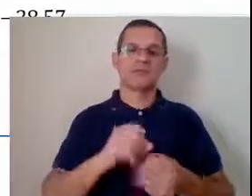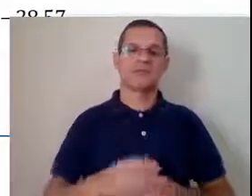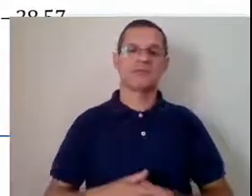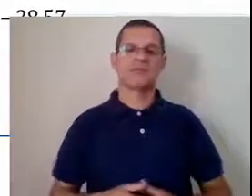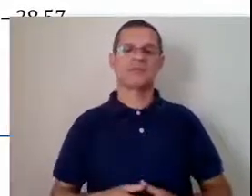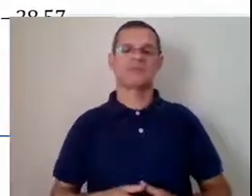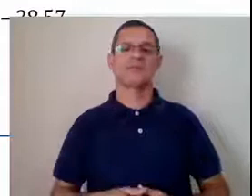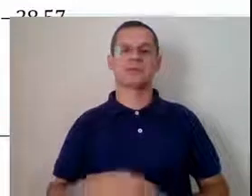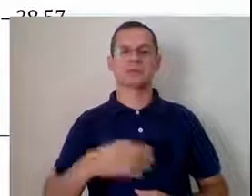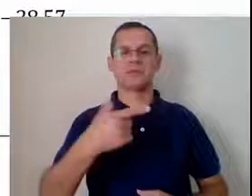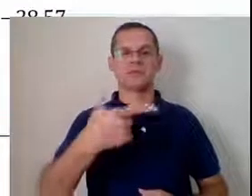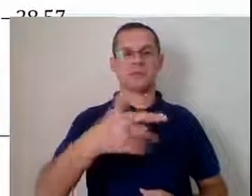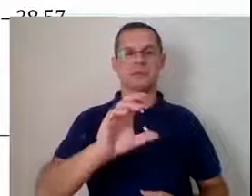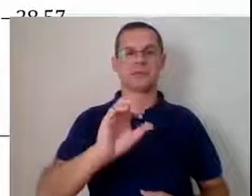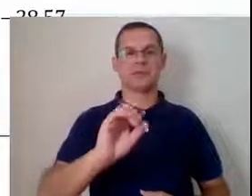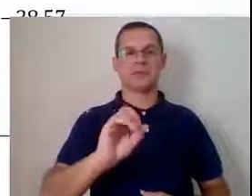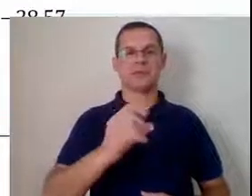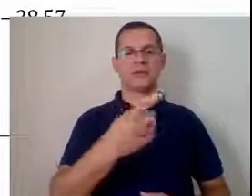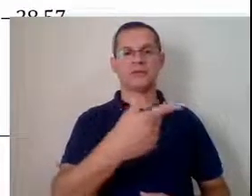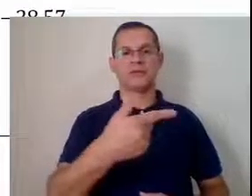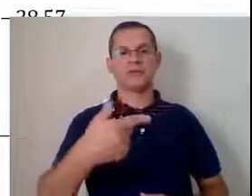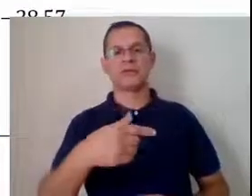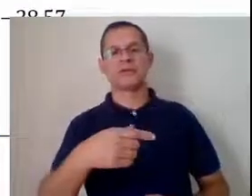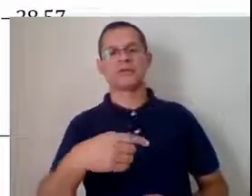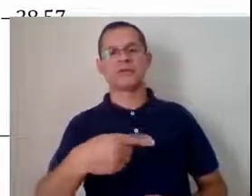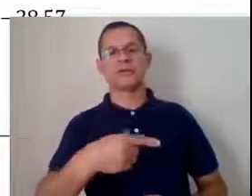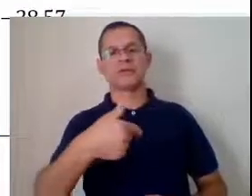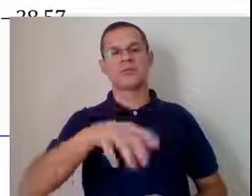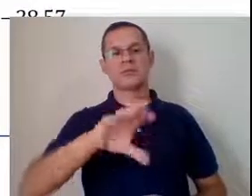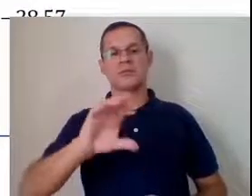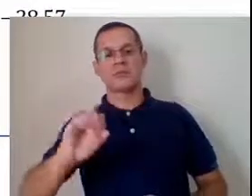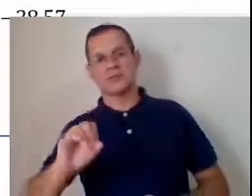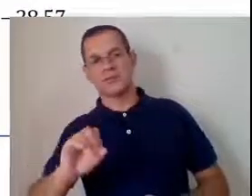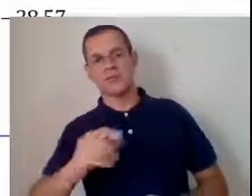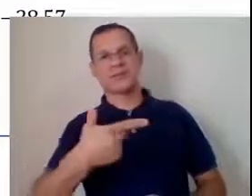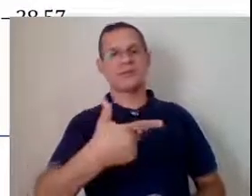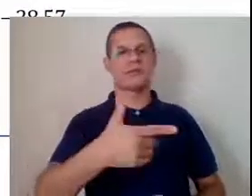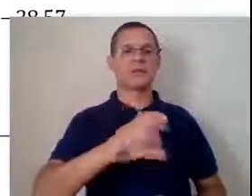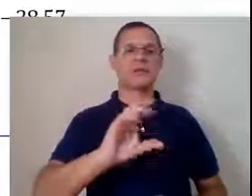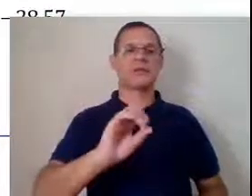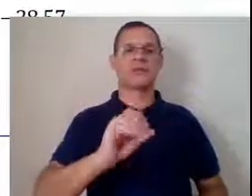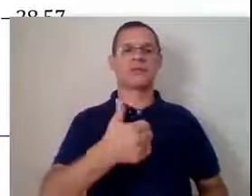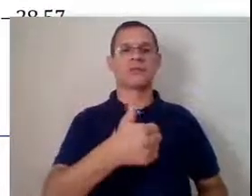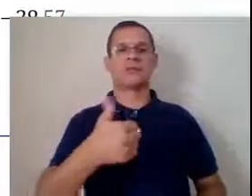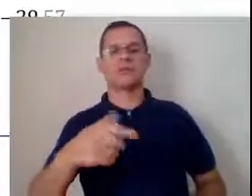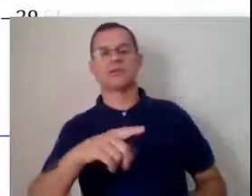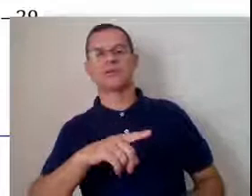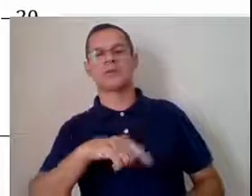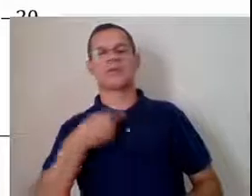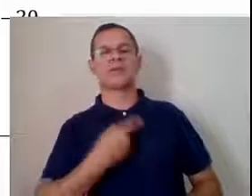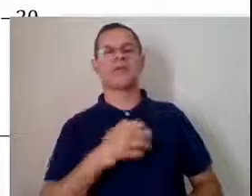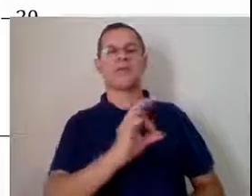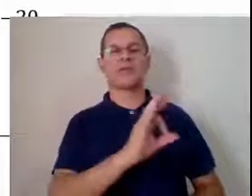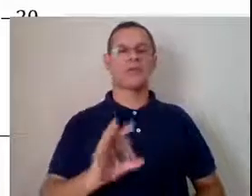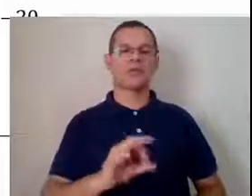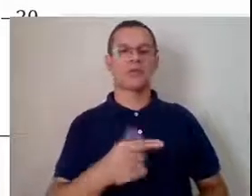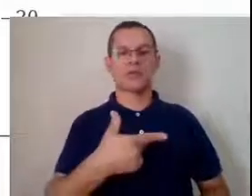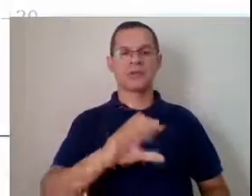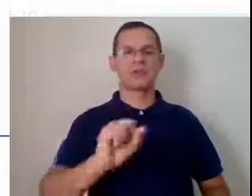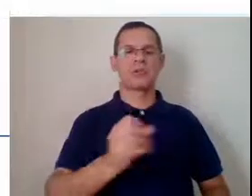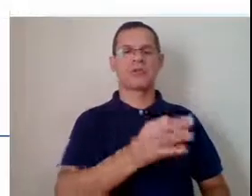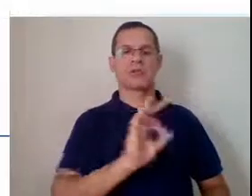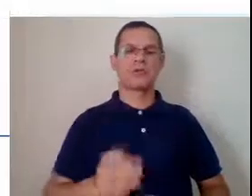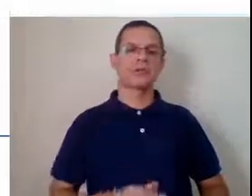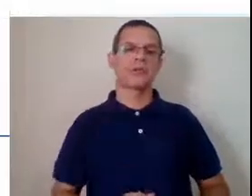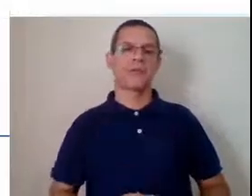ó, 2012 menos os 700 de 2011, vai dar o nosso percentual de